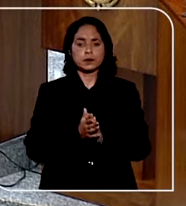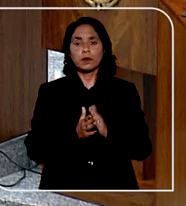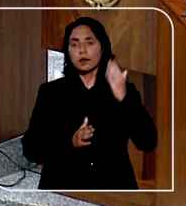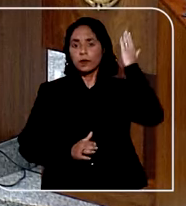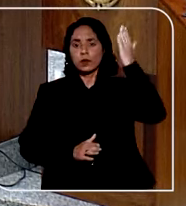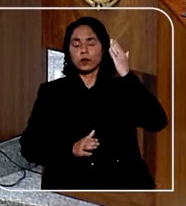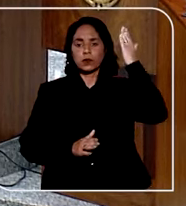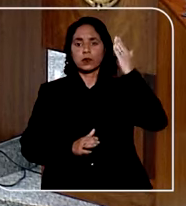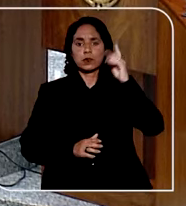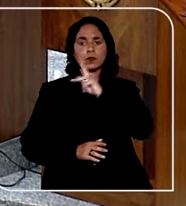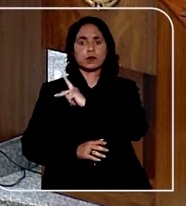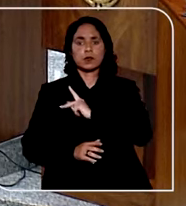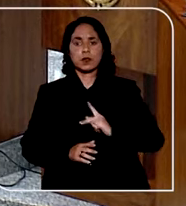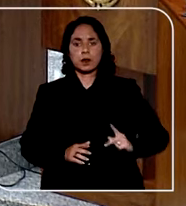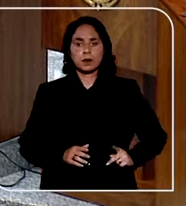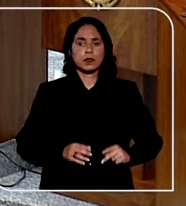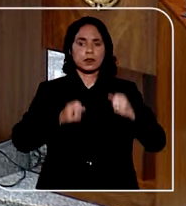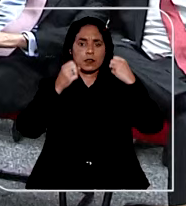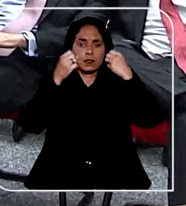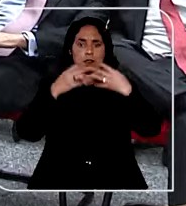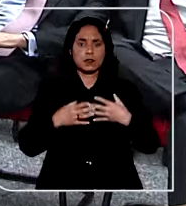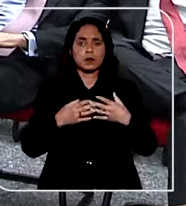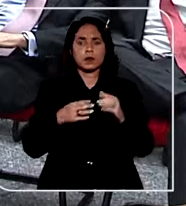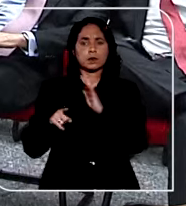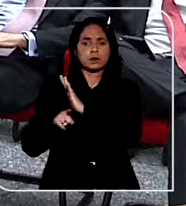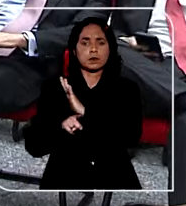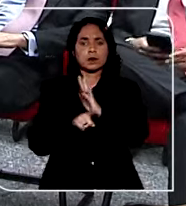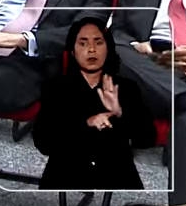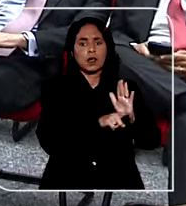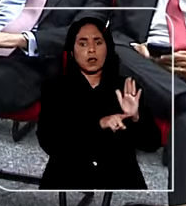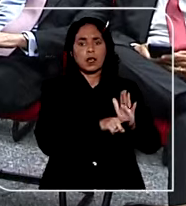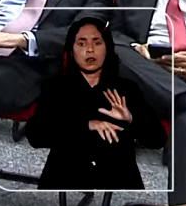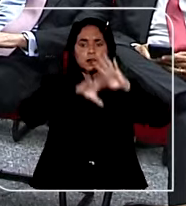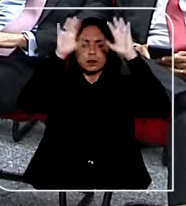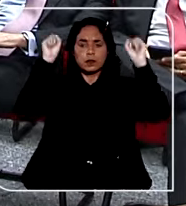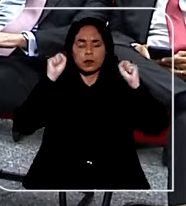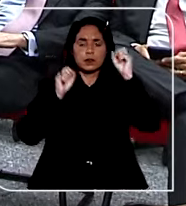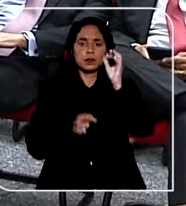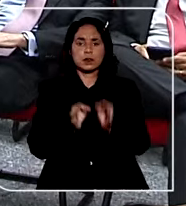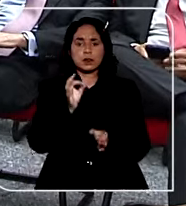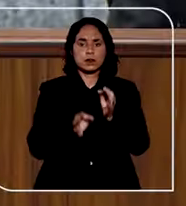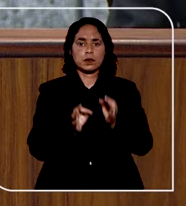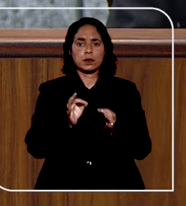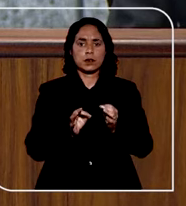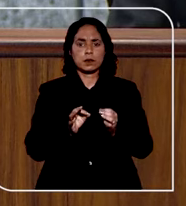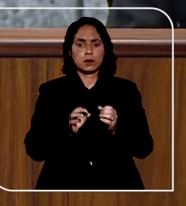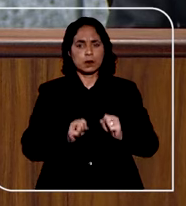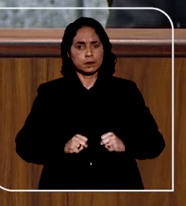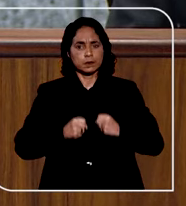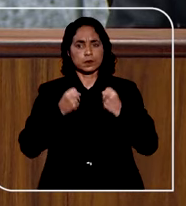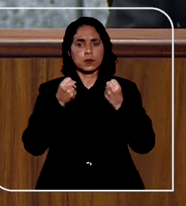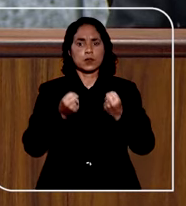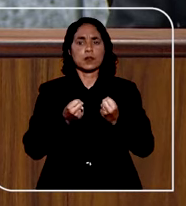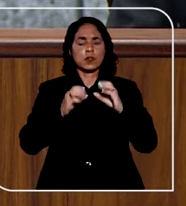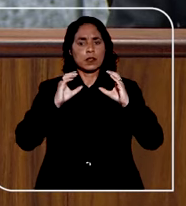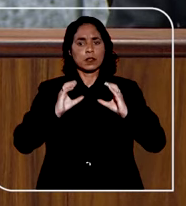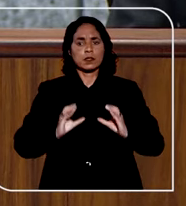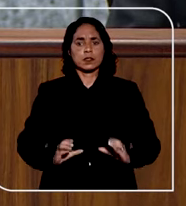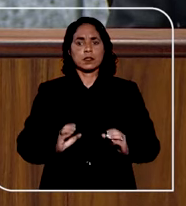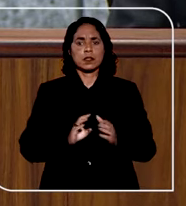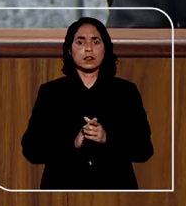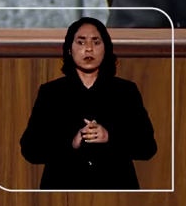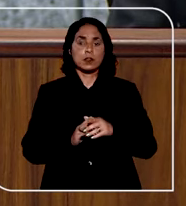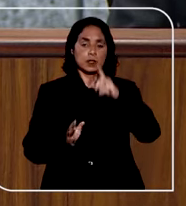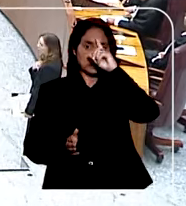presidente do STJ destacou a contribuição do tribunal para o fortalecimento da Cidadania ela enfatizou a importância das